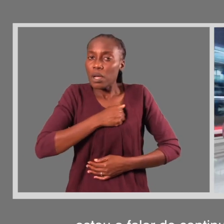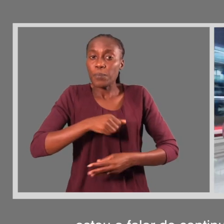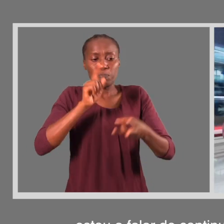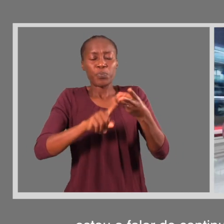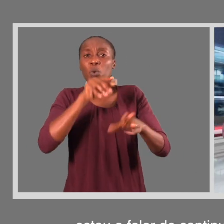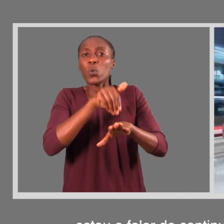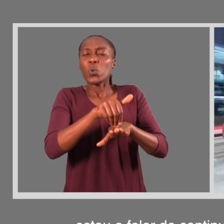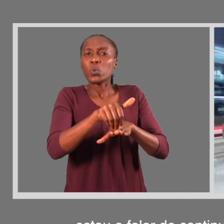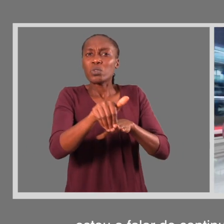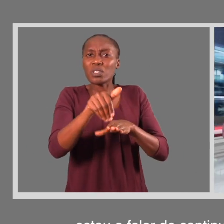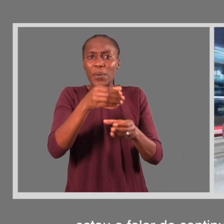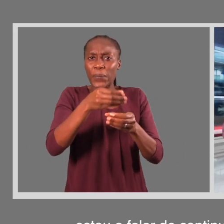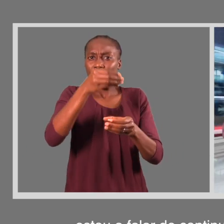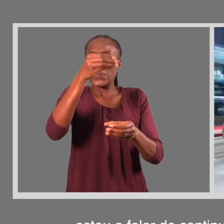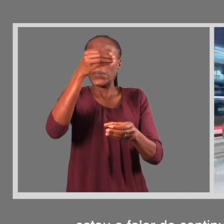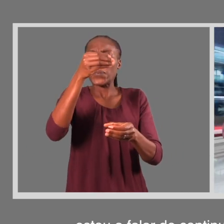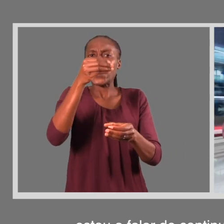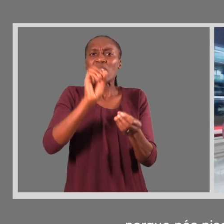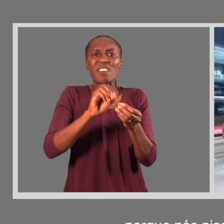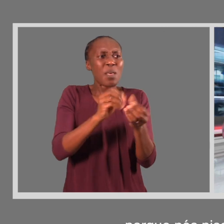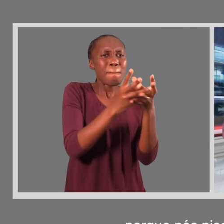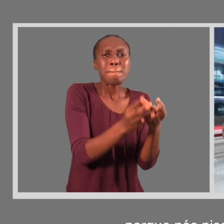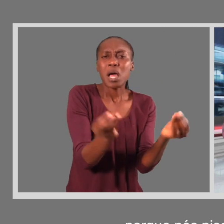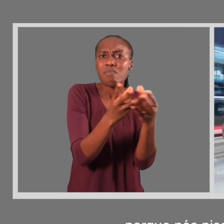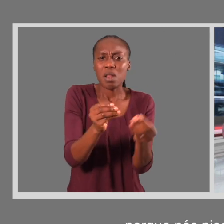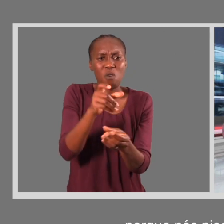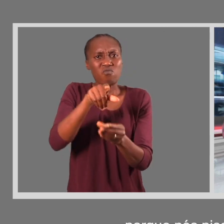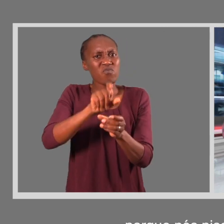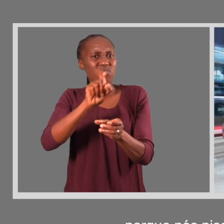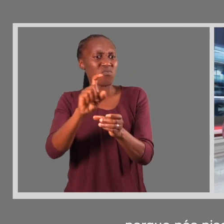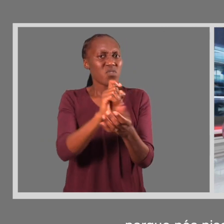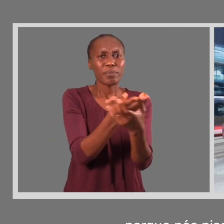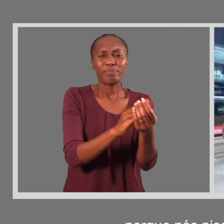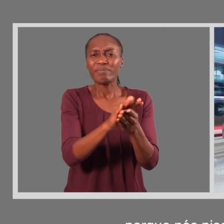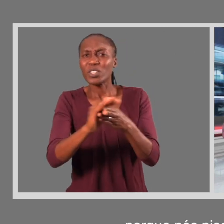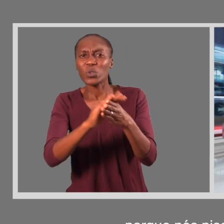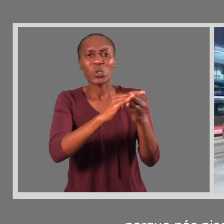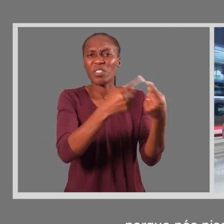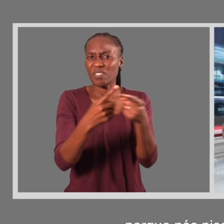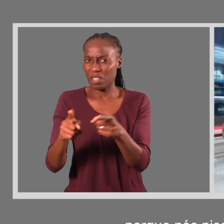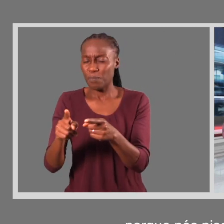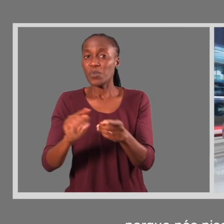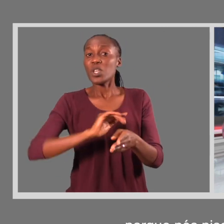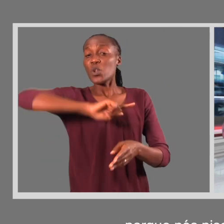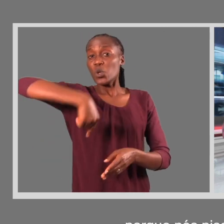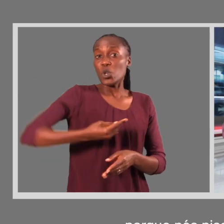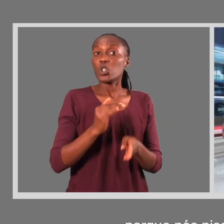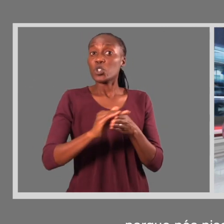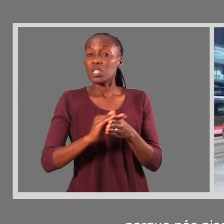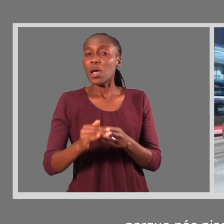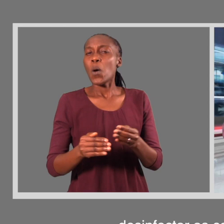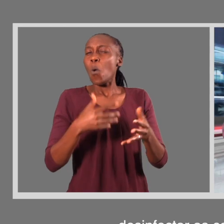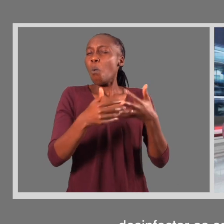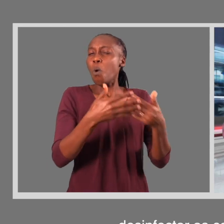desefetar esses meios auxiliares que nós usamos, porque nós pisamos em todo lado e em algum momento podemos arrastar o vírus para